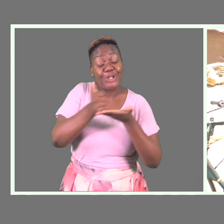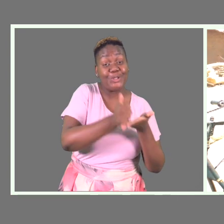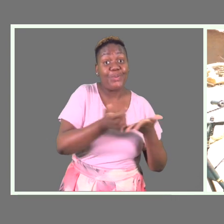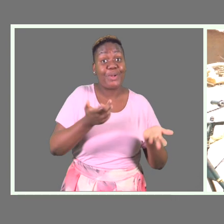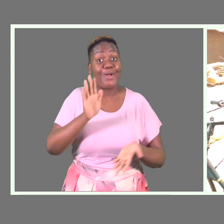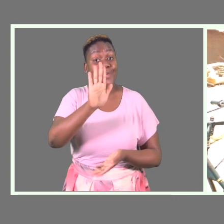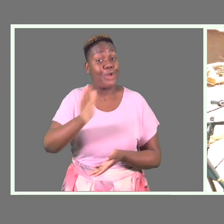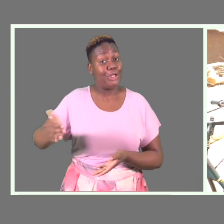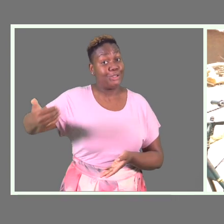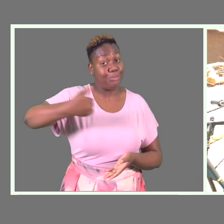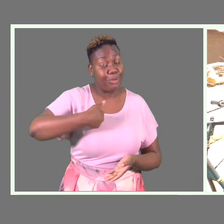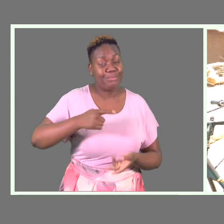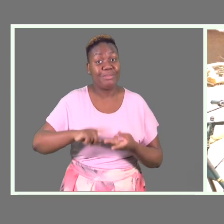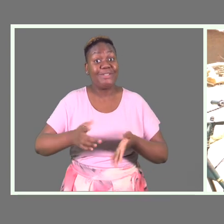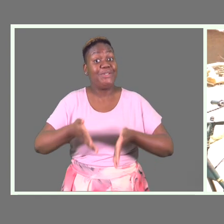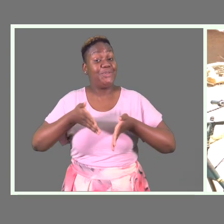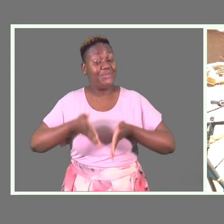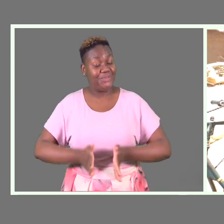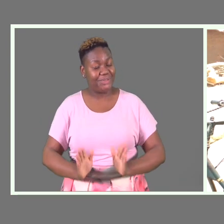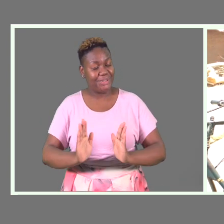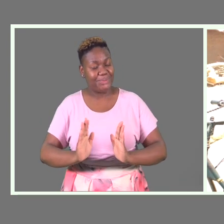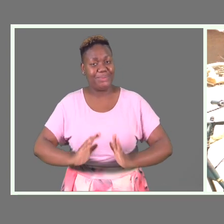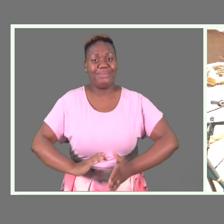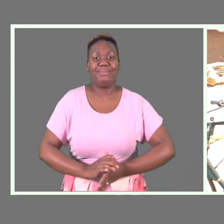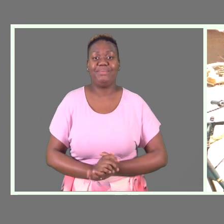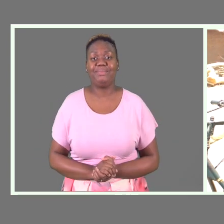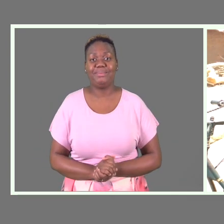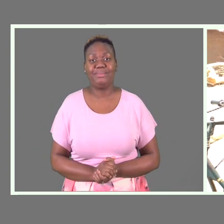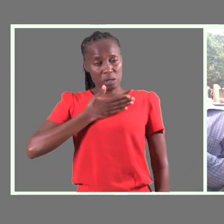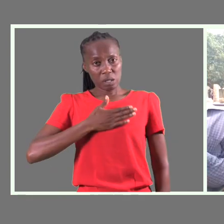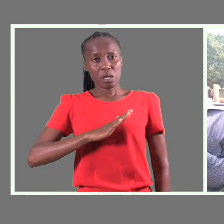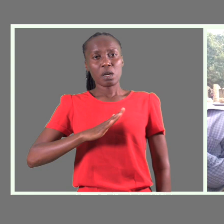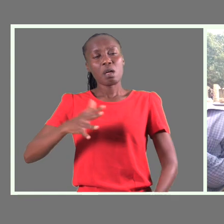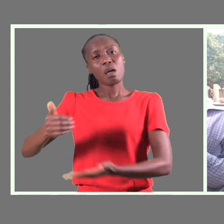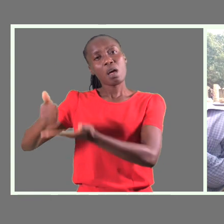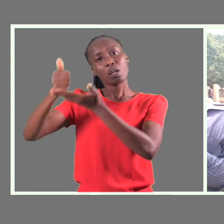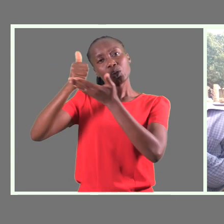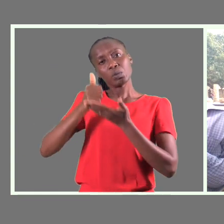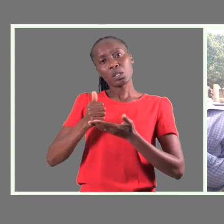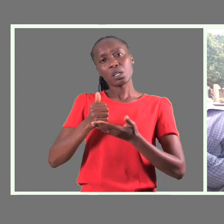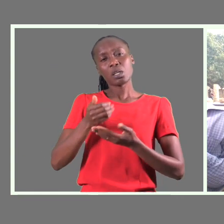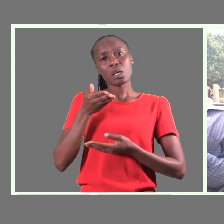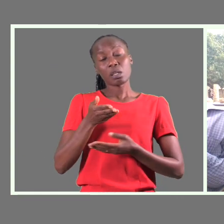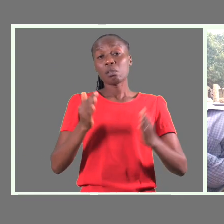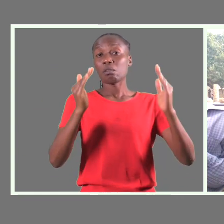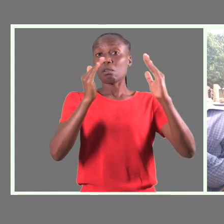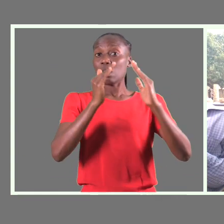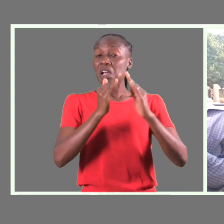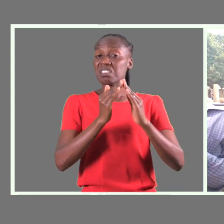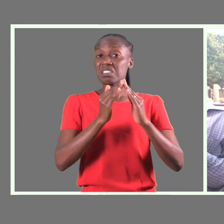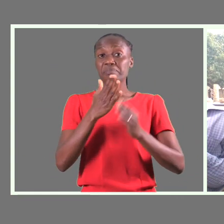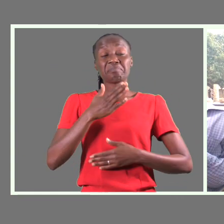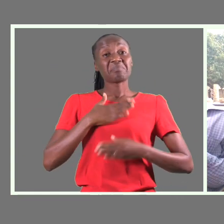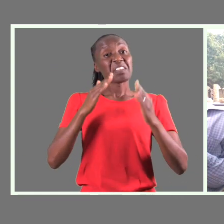reformas na sua residência para o alívio da sua esposa e filhos. O sonho que eu quero é para